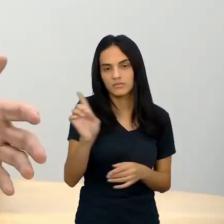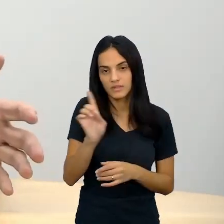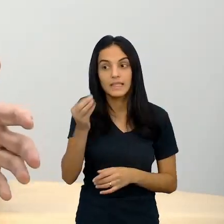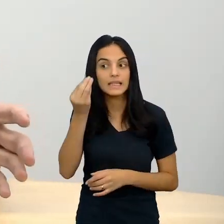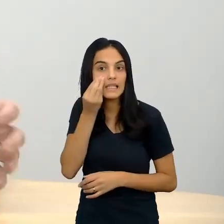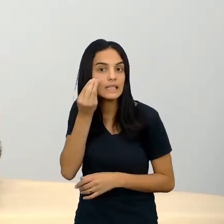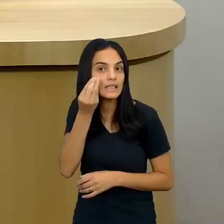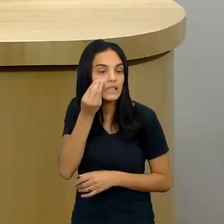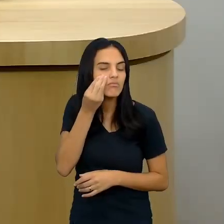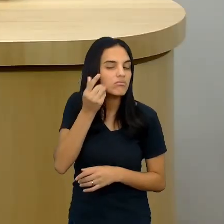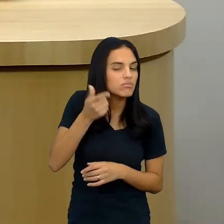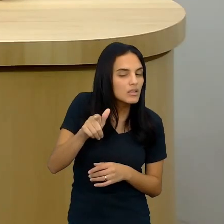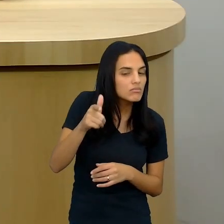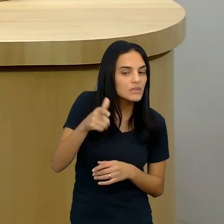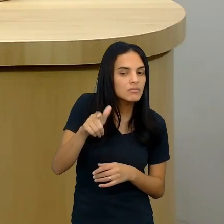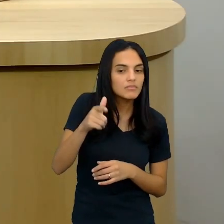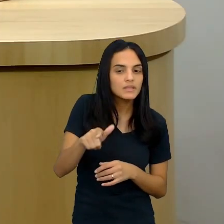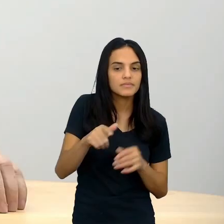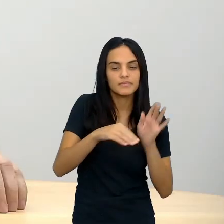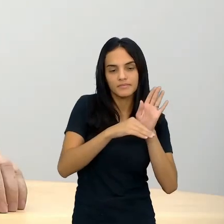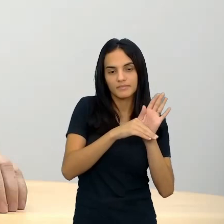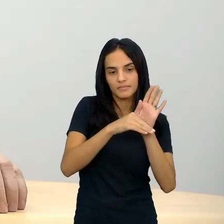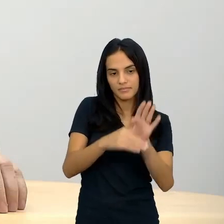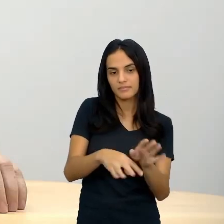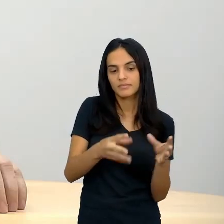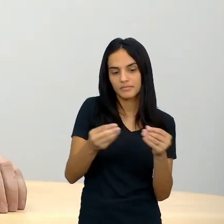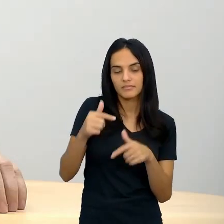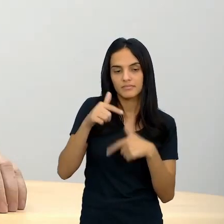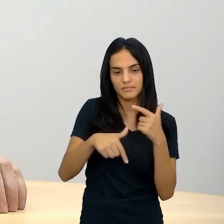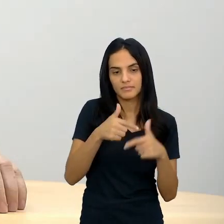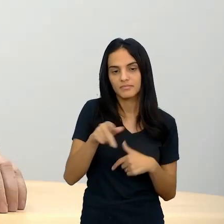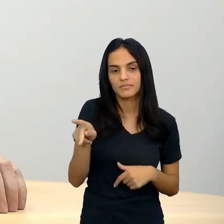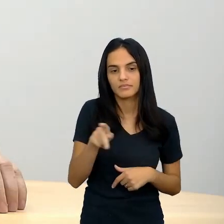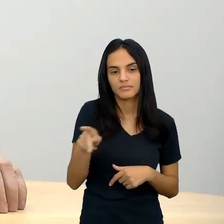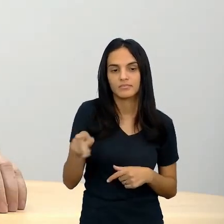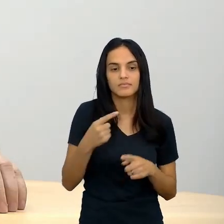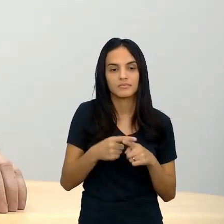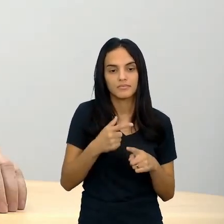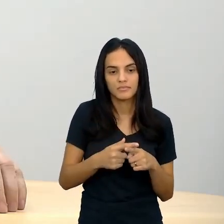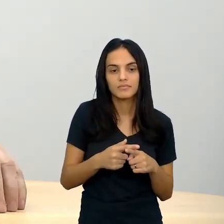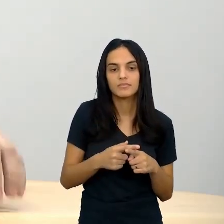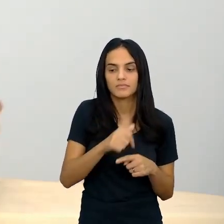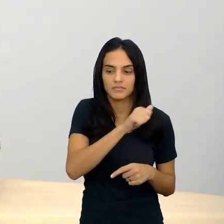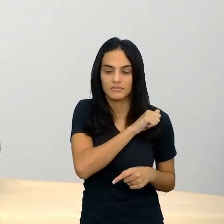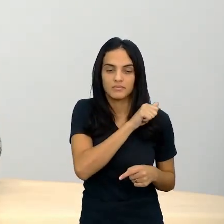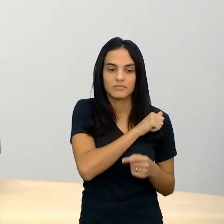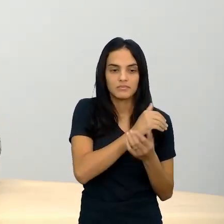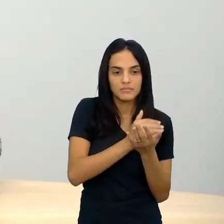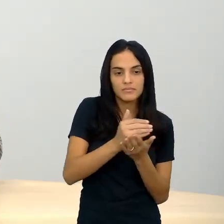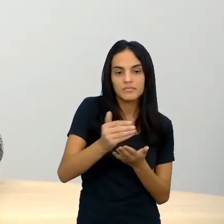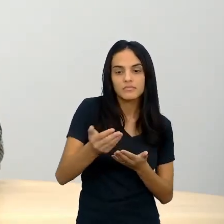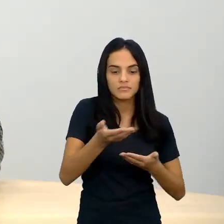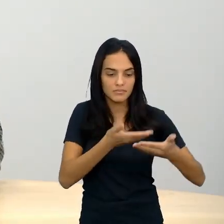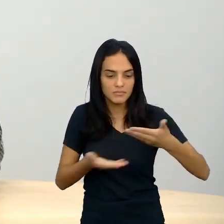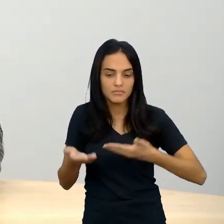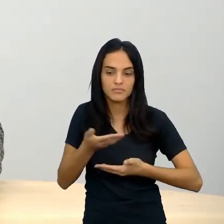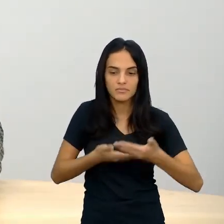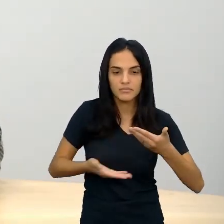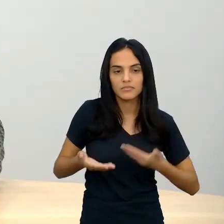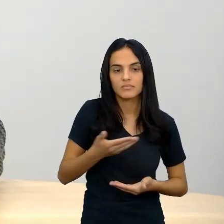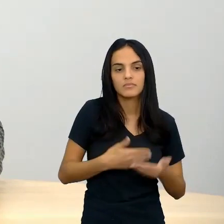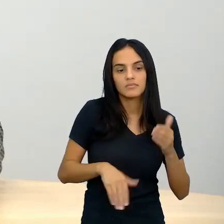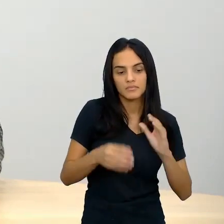né? Isso também ajuda muito no trabalho do professor, porque faz com que o aluno comece a se inteirar